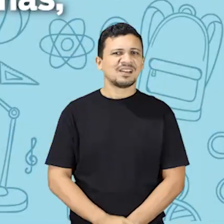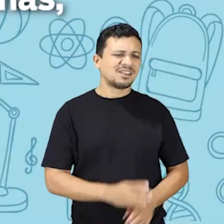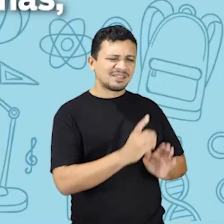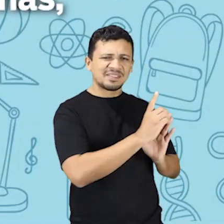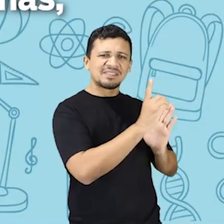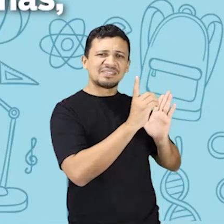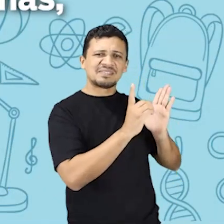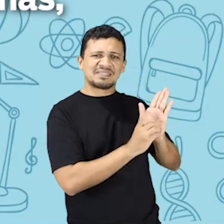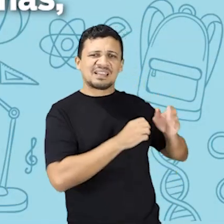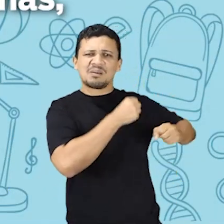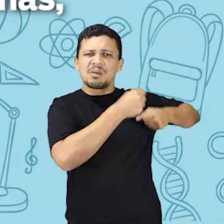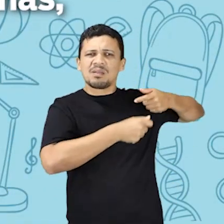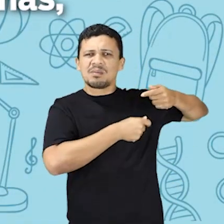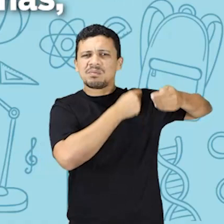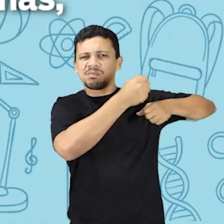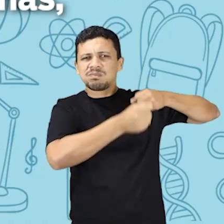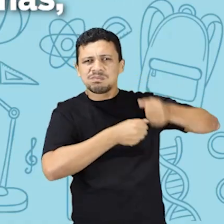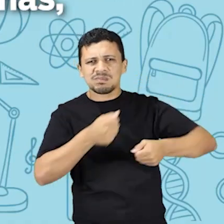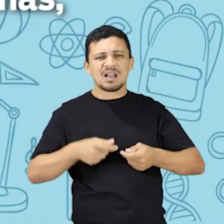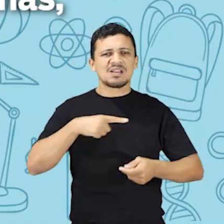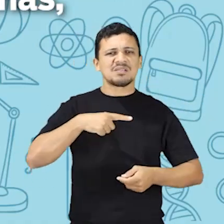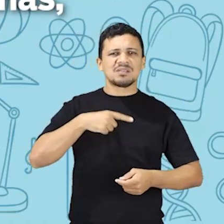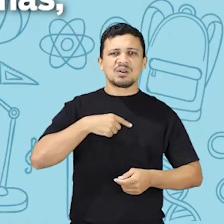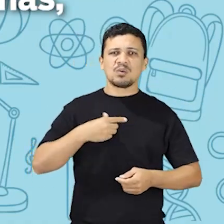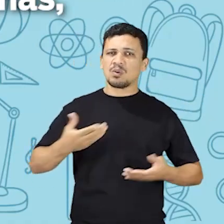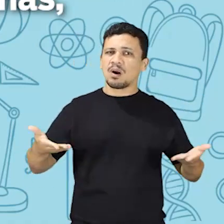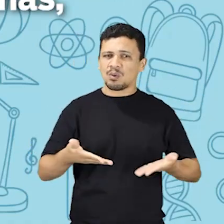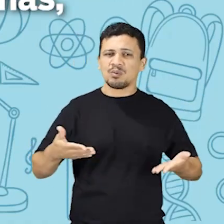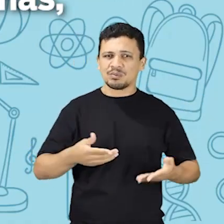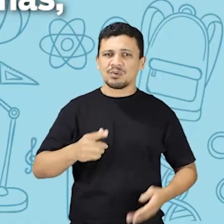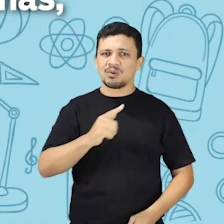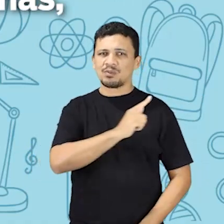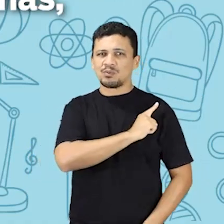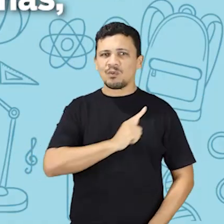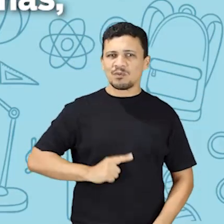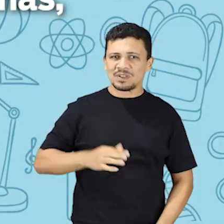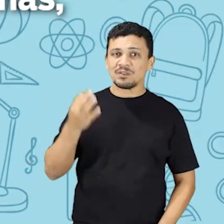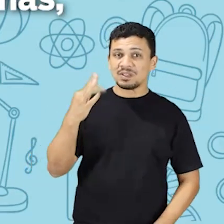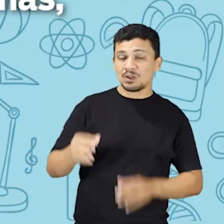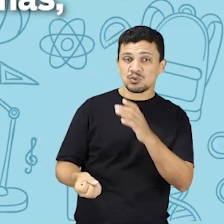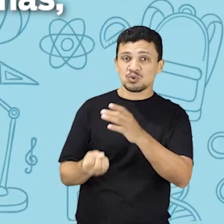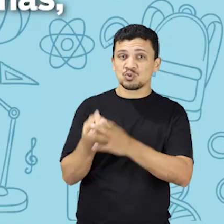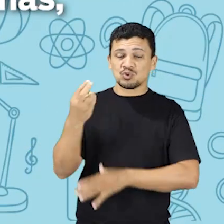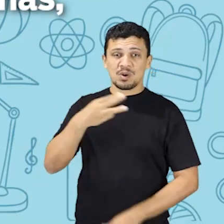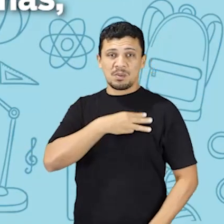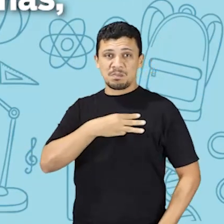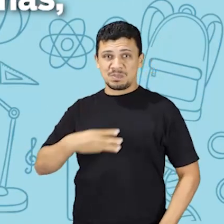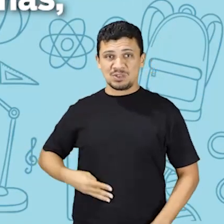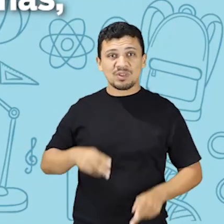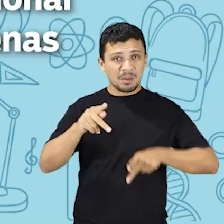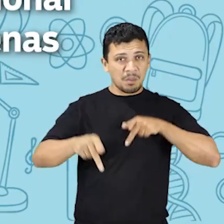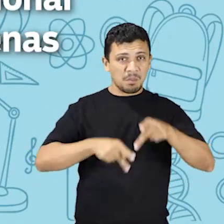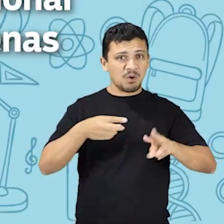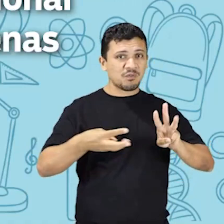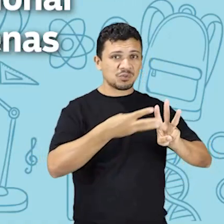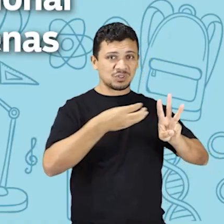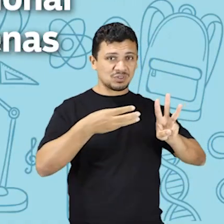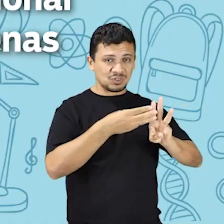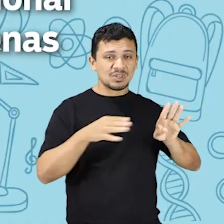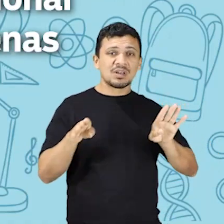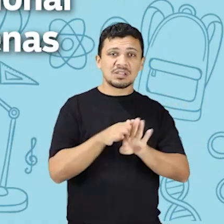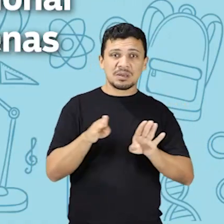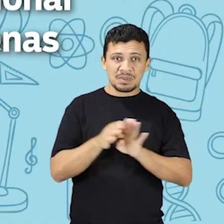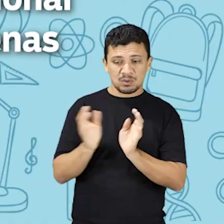Após décadas de reivindicações, a atual gestão do governo federal criou o Ministério dos Povos Indígenas, recriou o